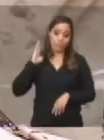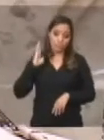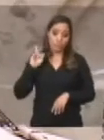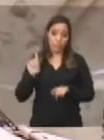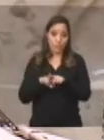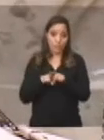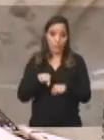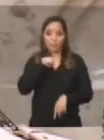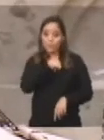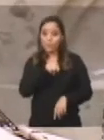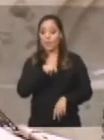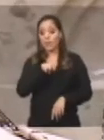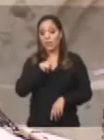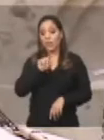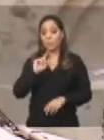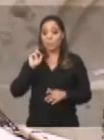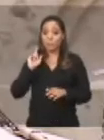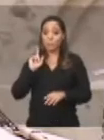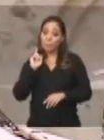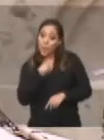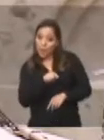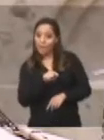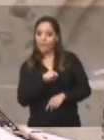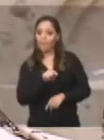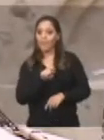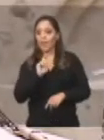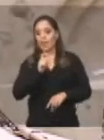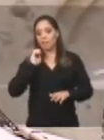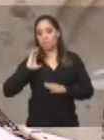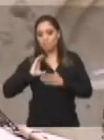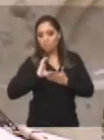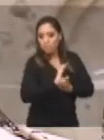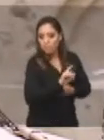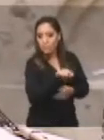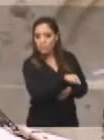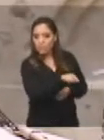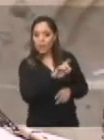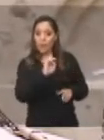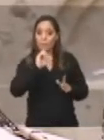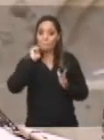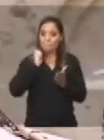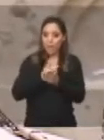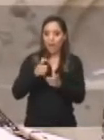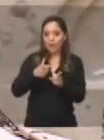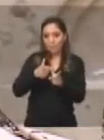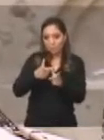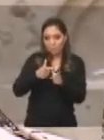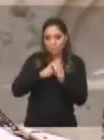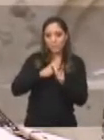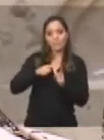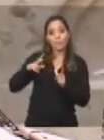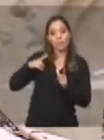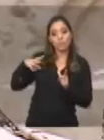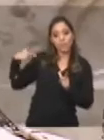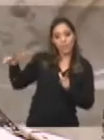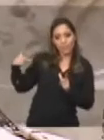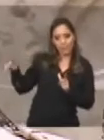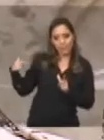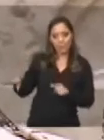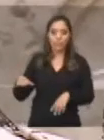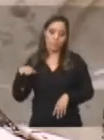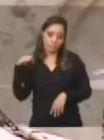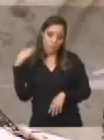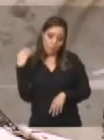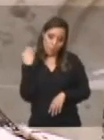mediante pagamento de despesas pessoais. Análise das contas bancárias do deputado Silas Câmara no Banco do Brasil e na Caixa